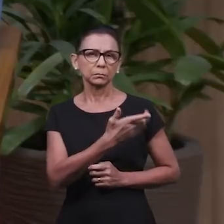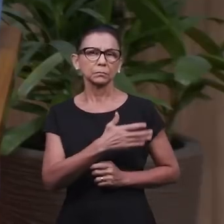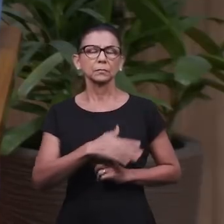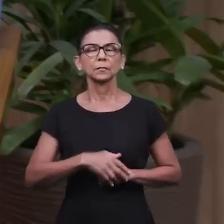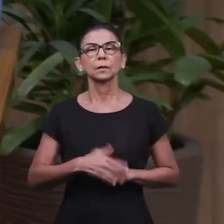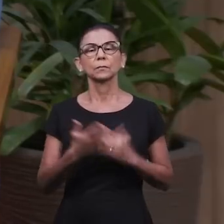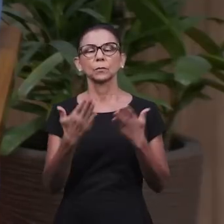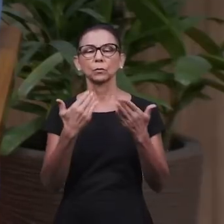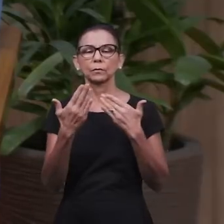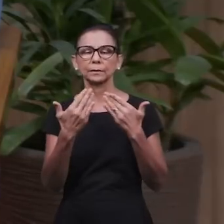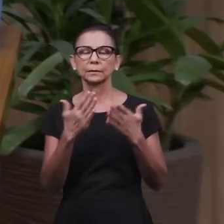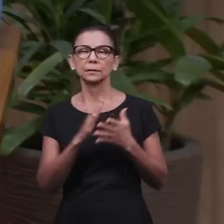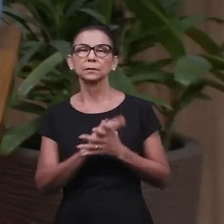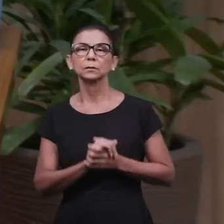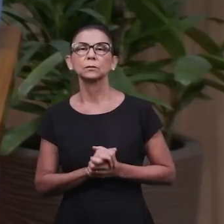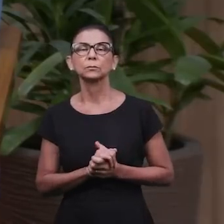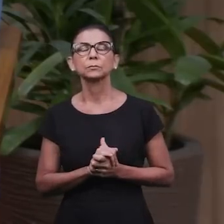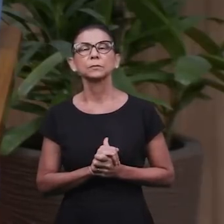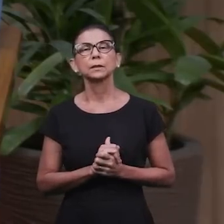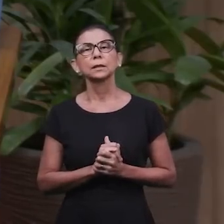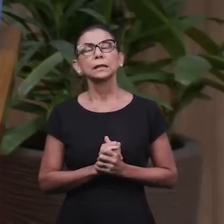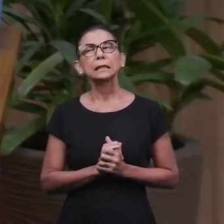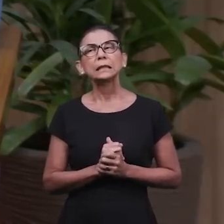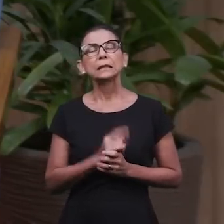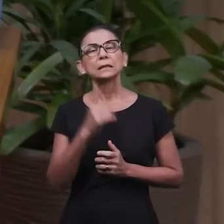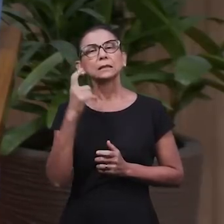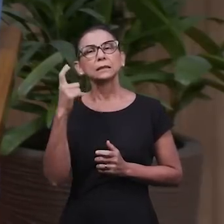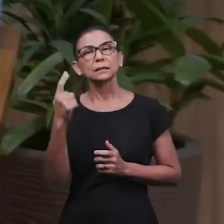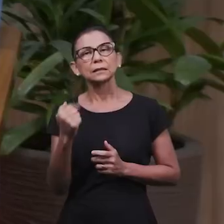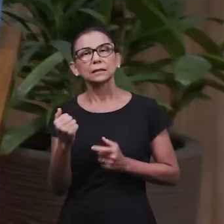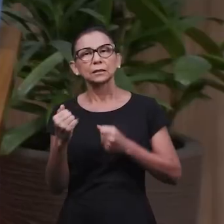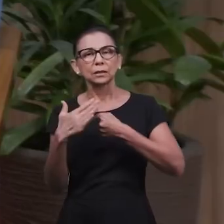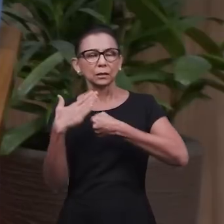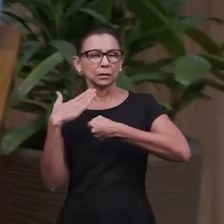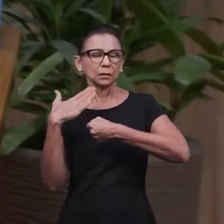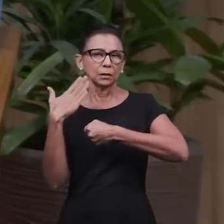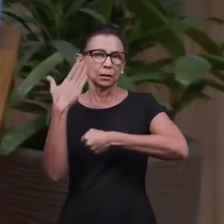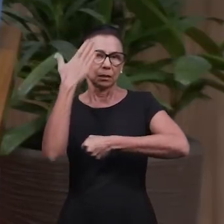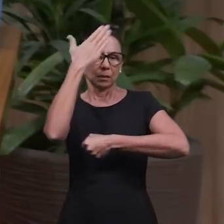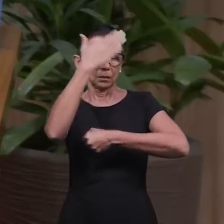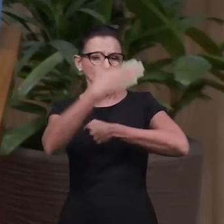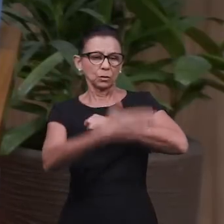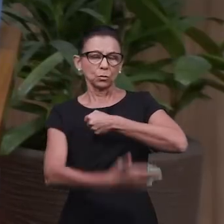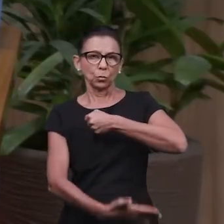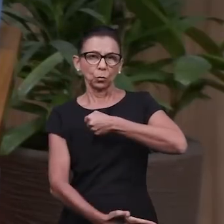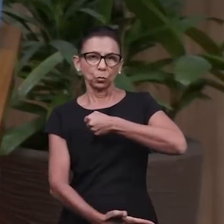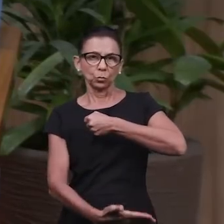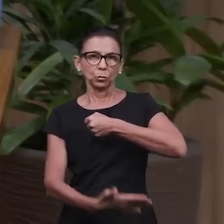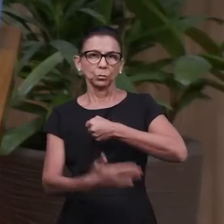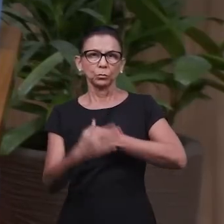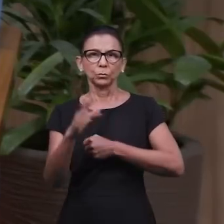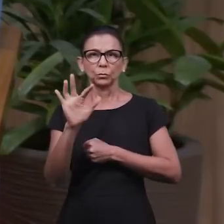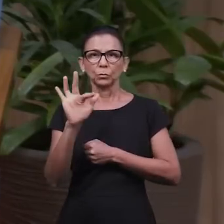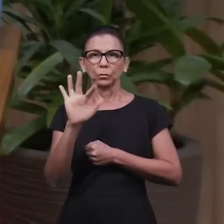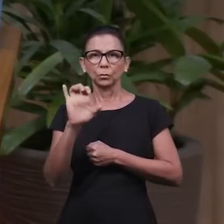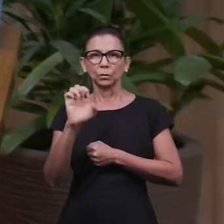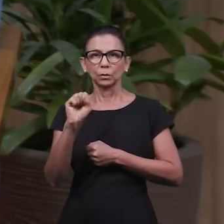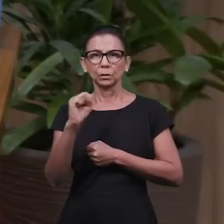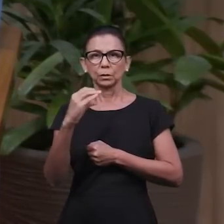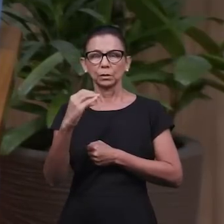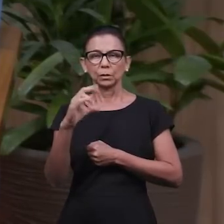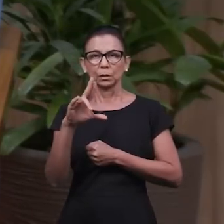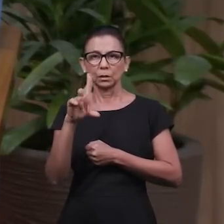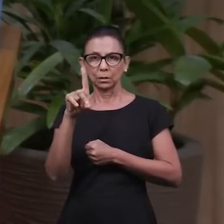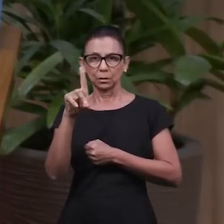há um detalhe interessante nesses escudos e broquéis, né? O escudo tem uma função, o broquel tem outra